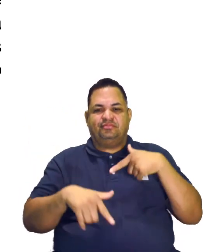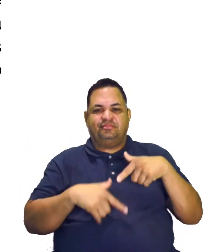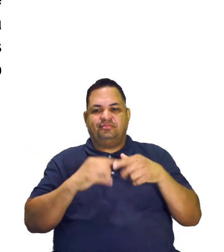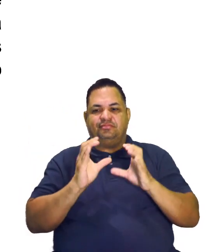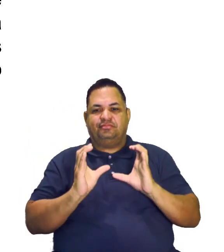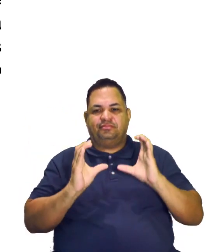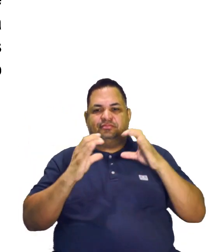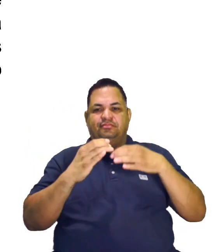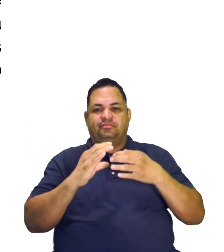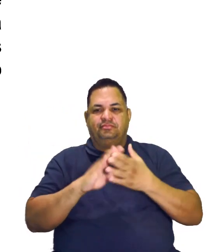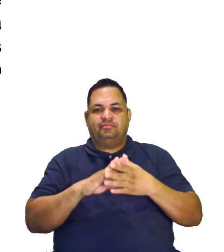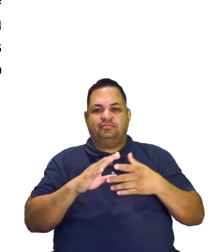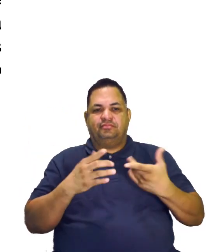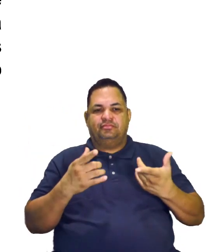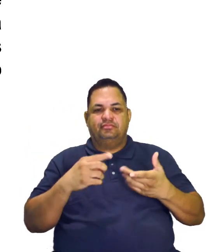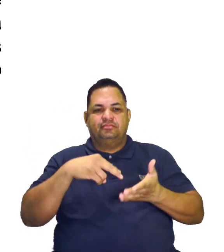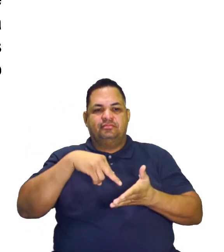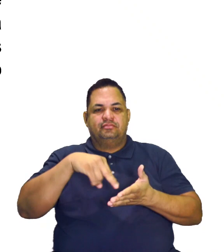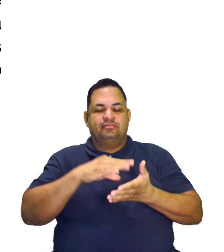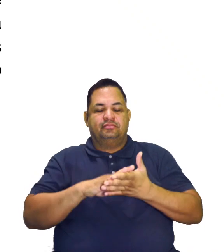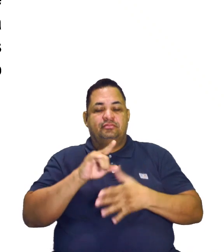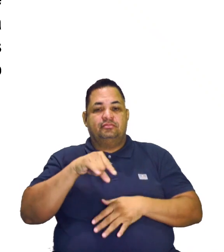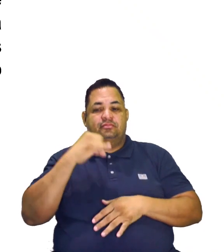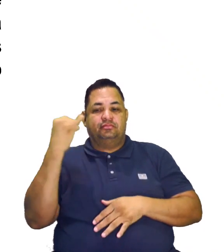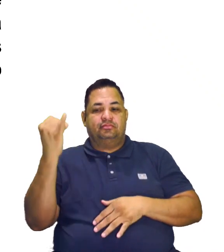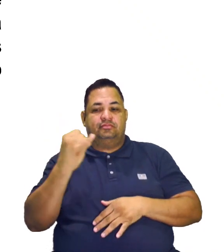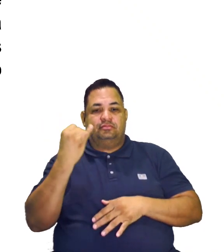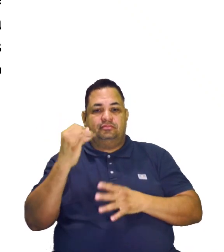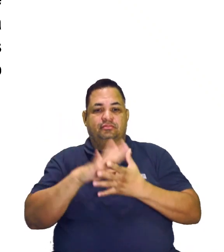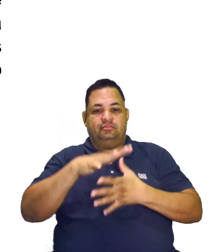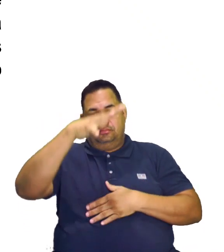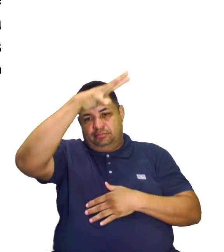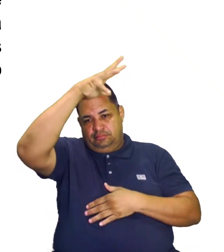da companhia é relevante para a